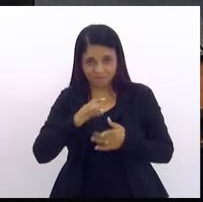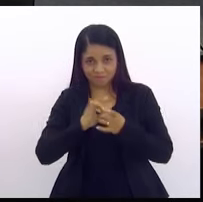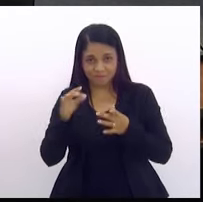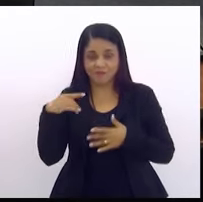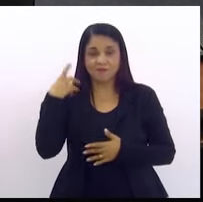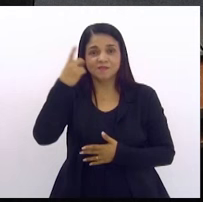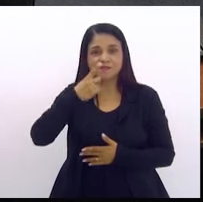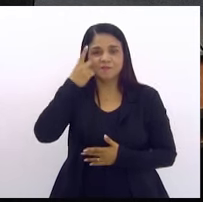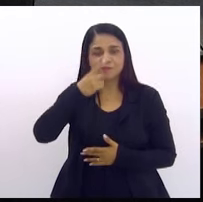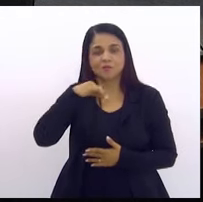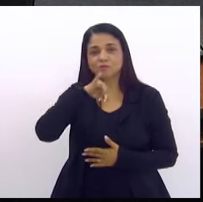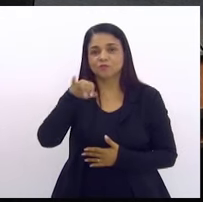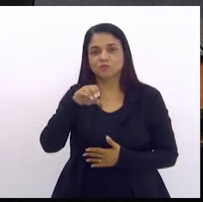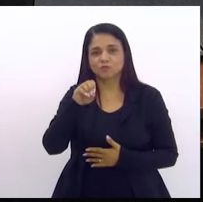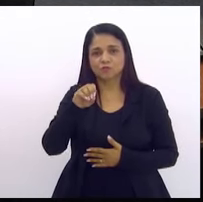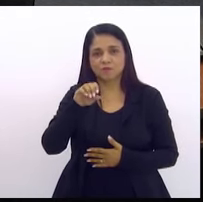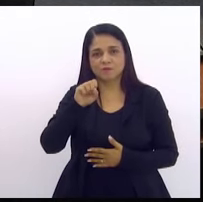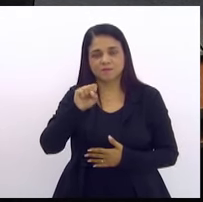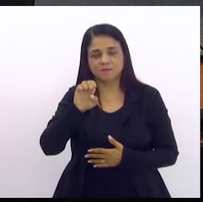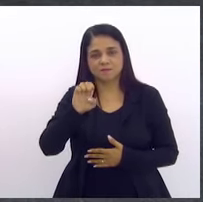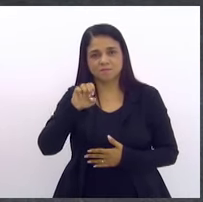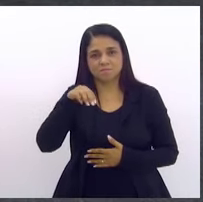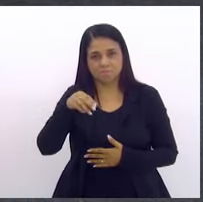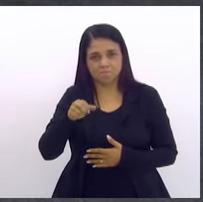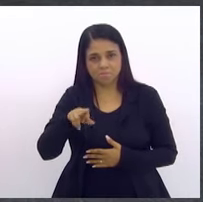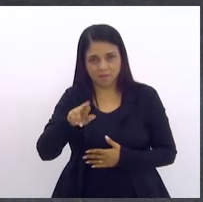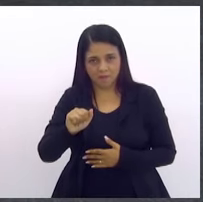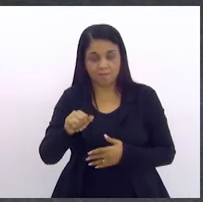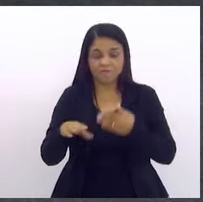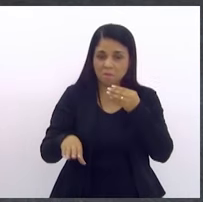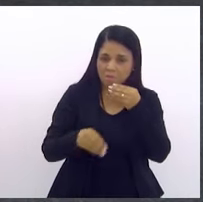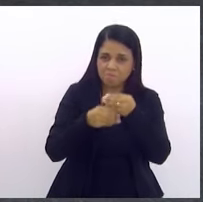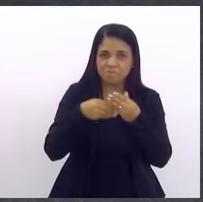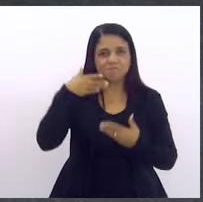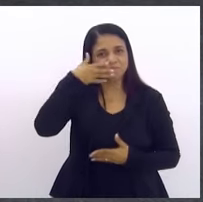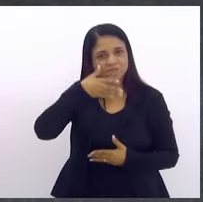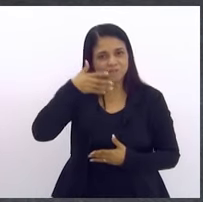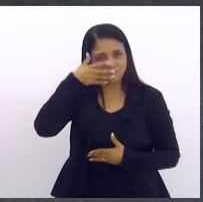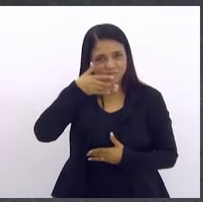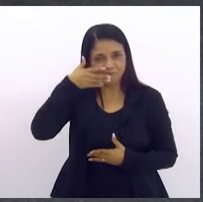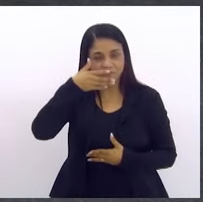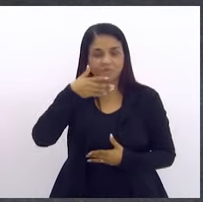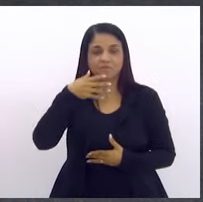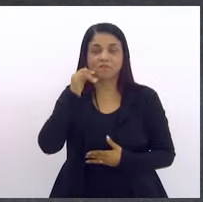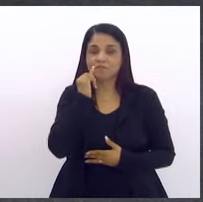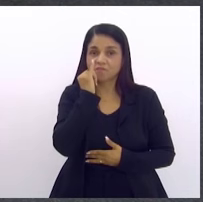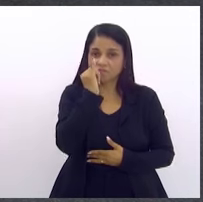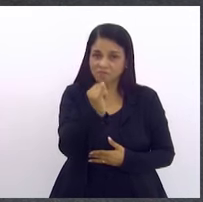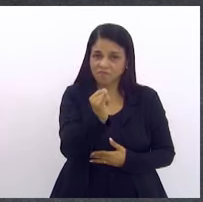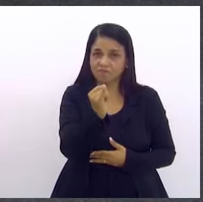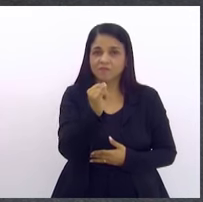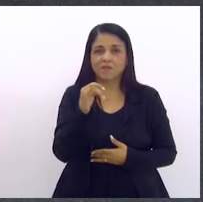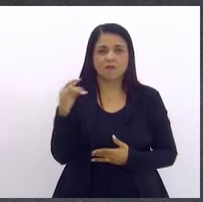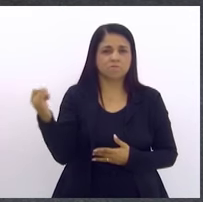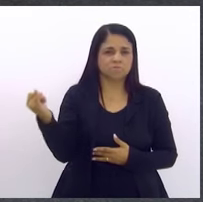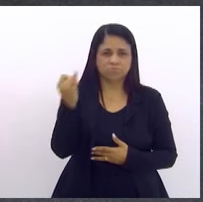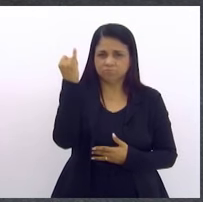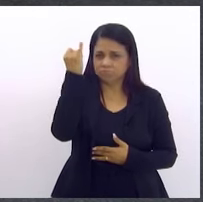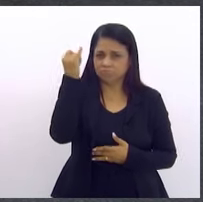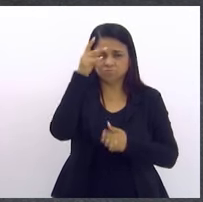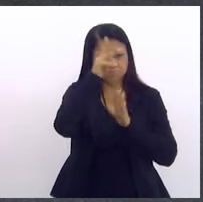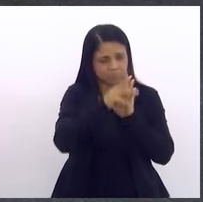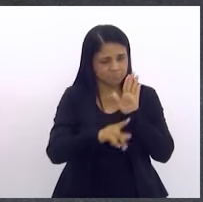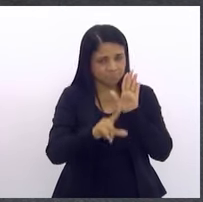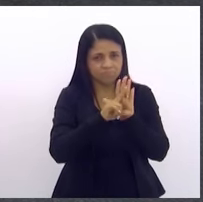deputado, professor Josemar. Primeiro, eu quero somar as suas palavras, dizer que é fundamental o seu